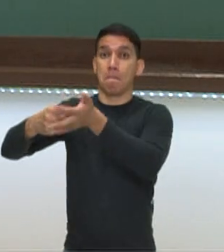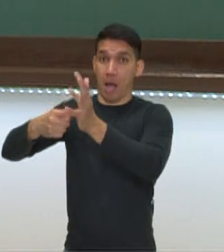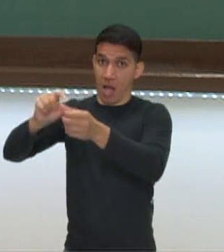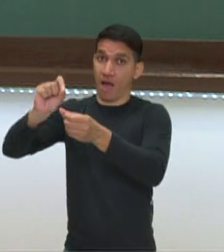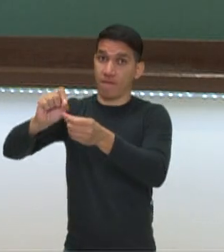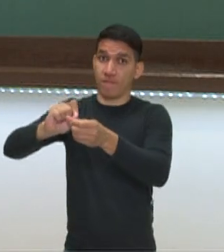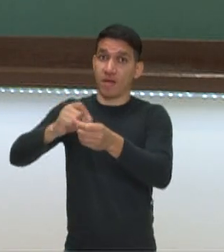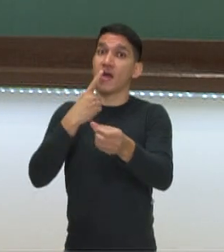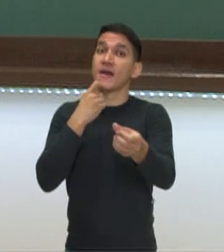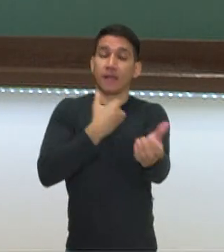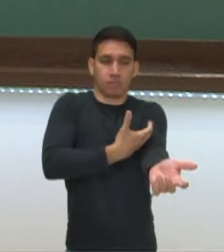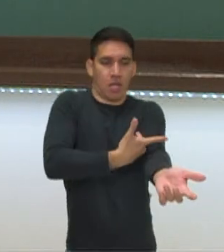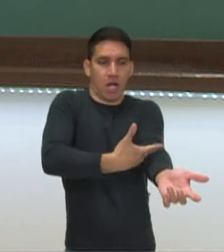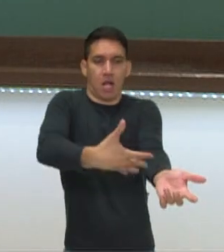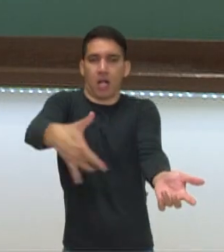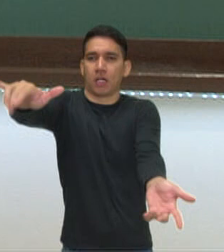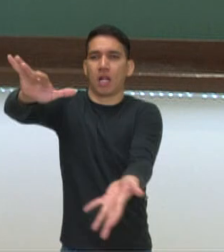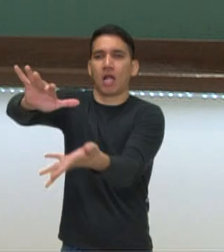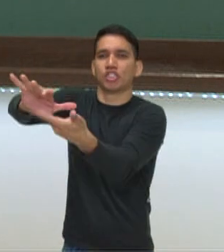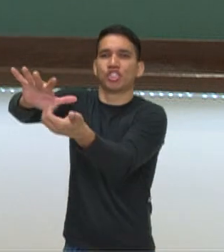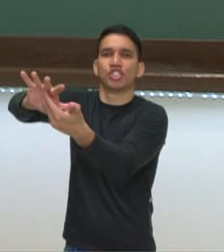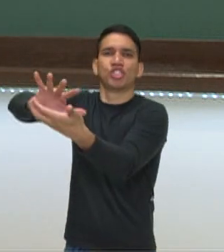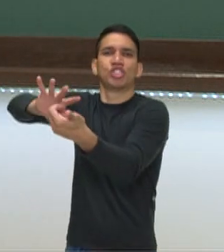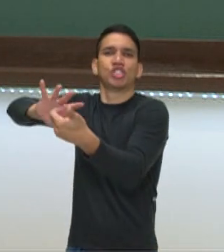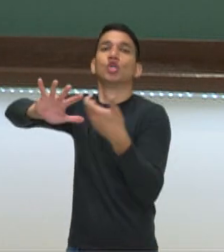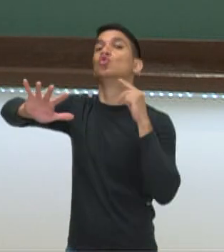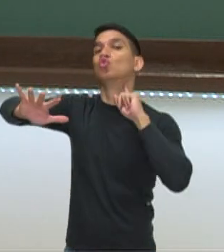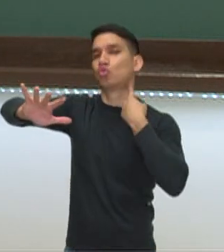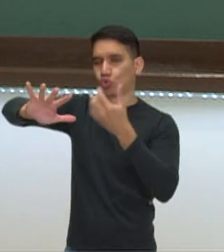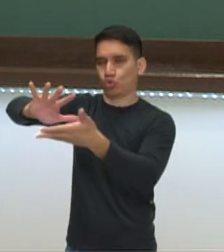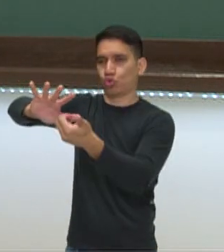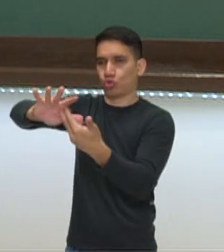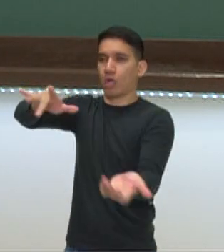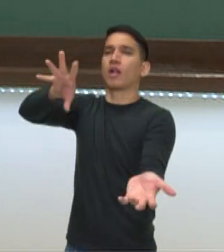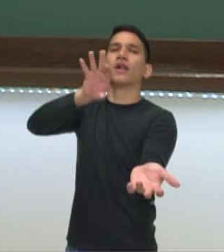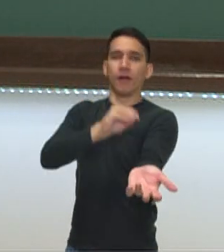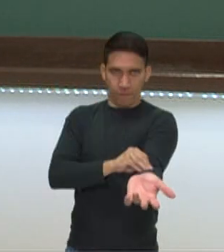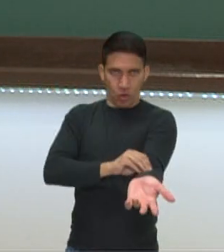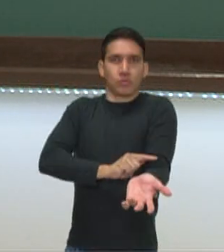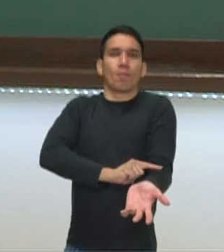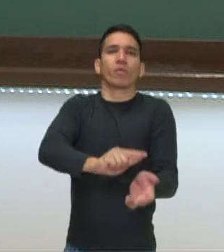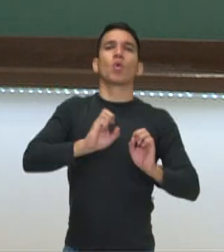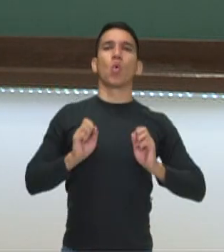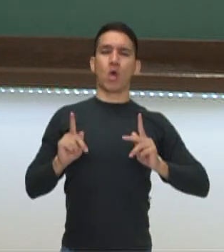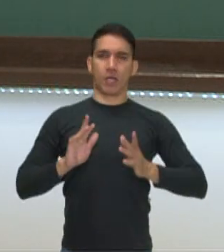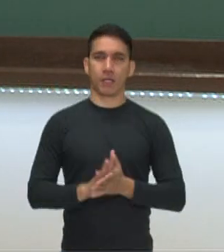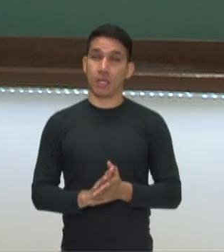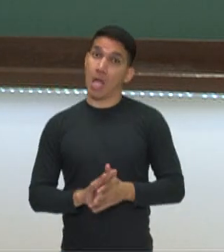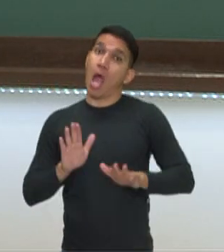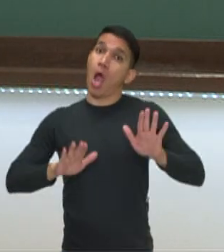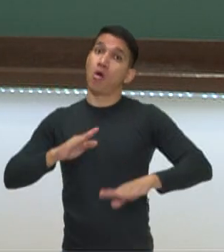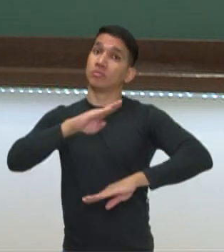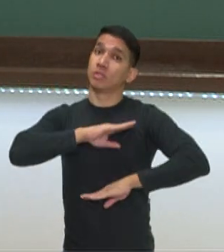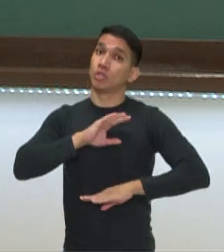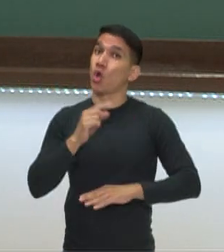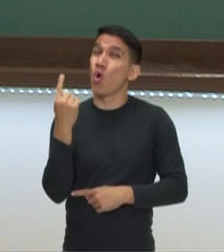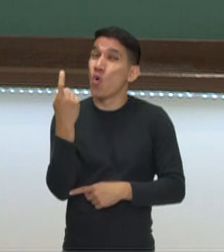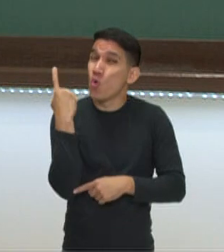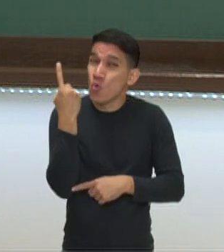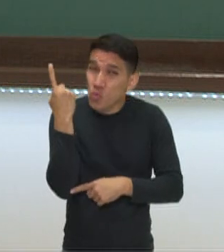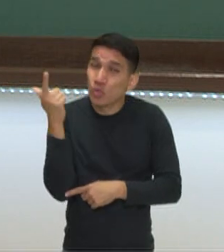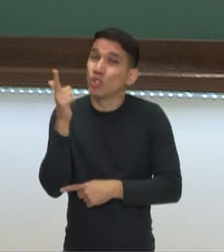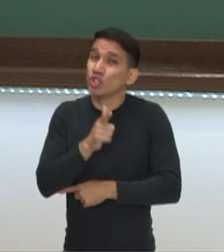trabalho artificial dos rins, e em alguns casos a única alternativa para que esse paciente se